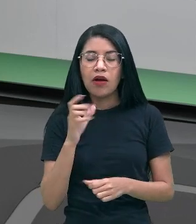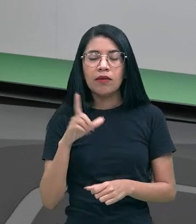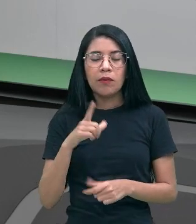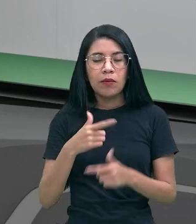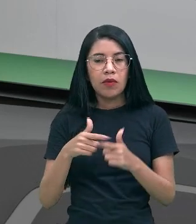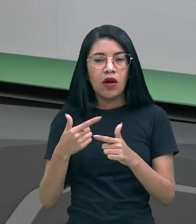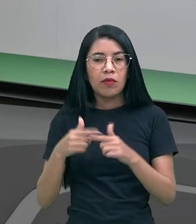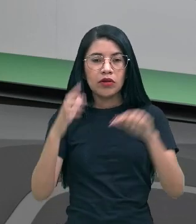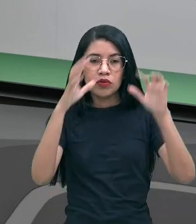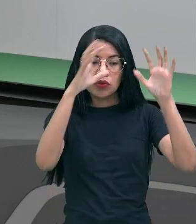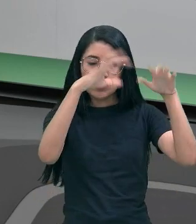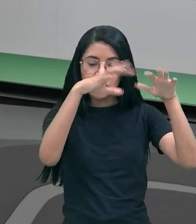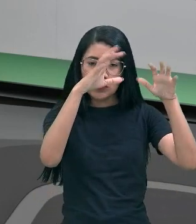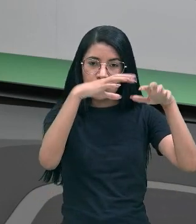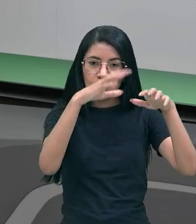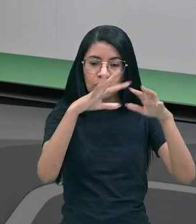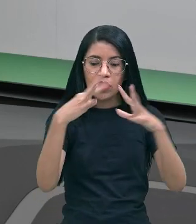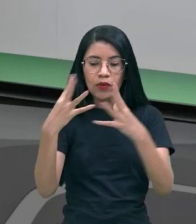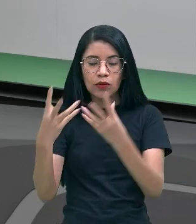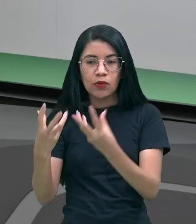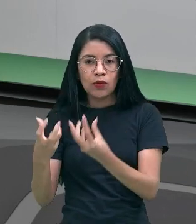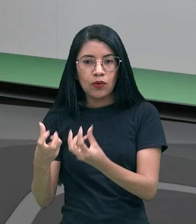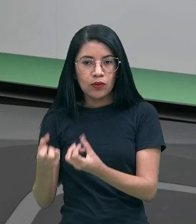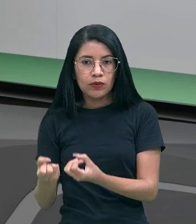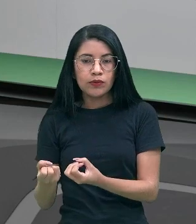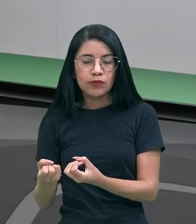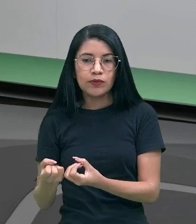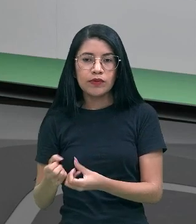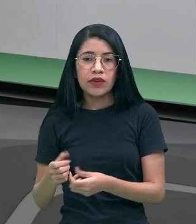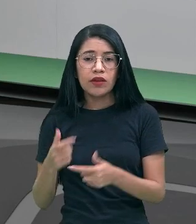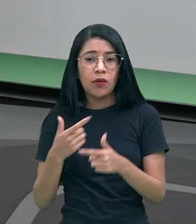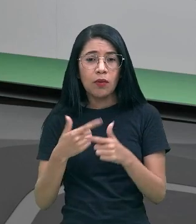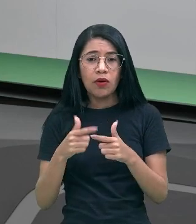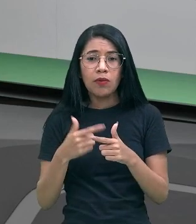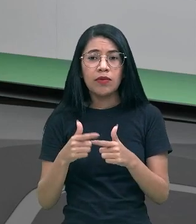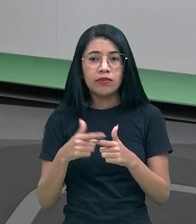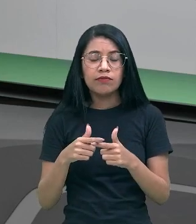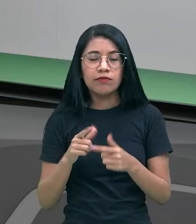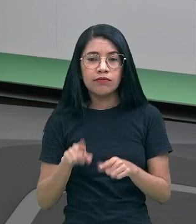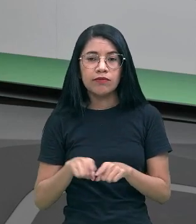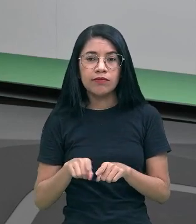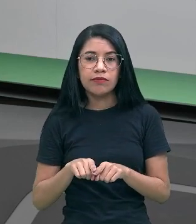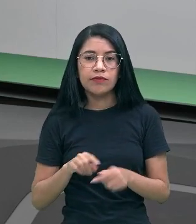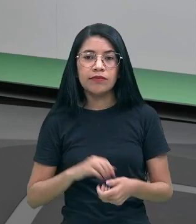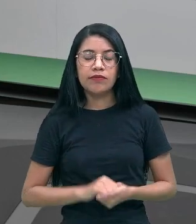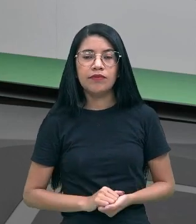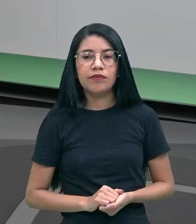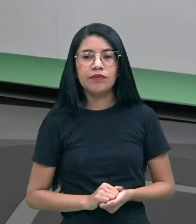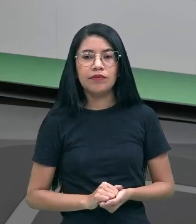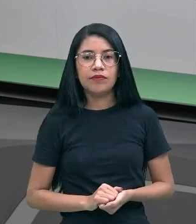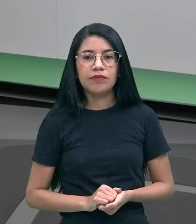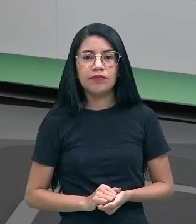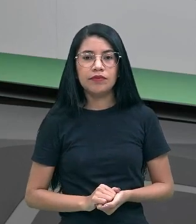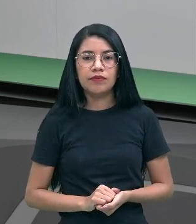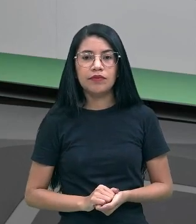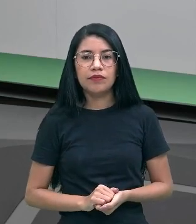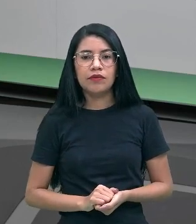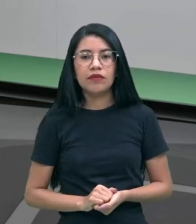alguns lugares e seca em outro. Olha aí o problemão que é o aquecimento global, tá